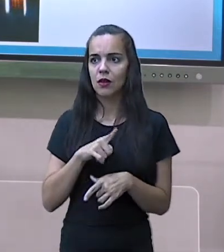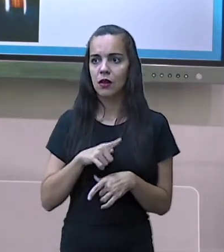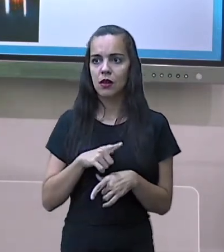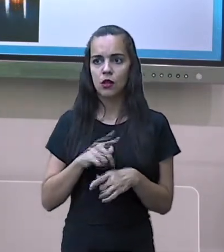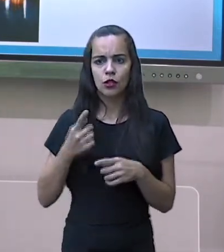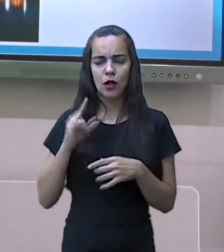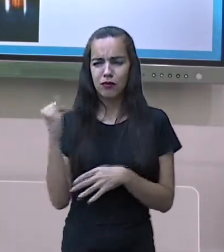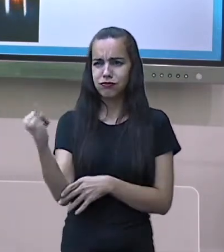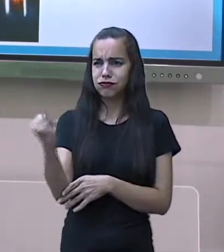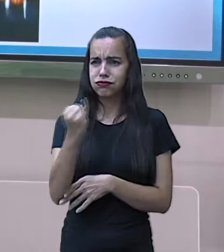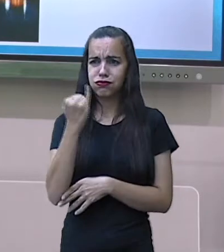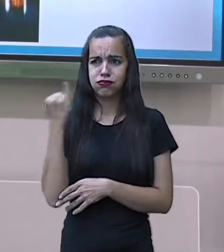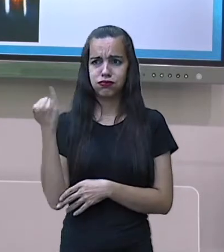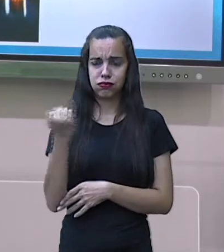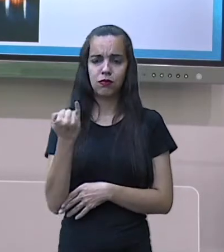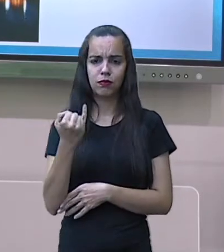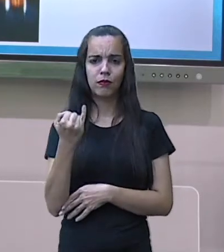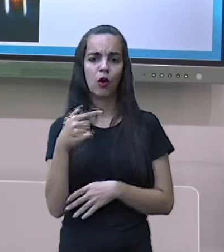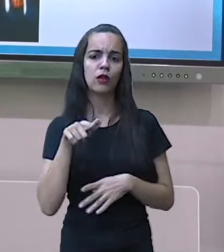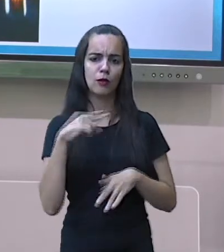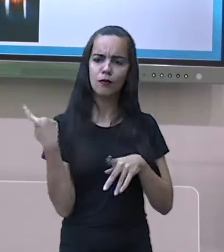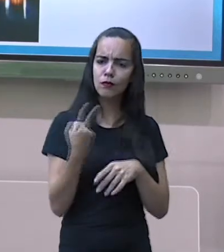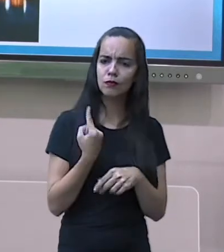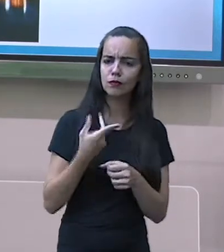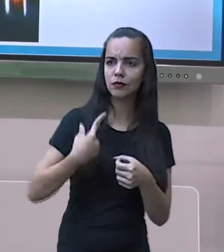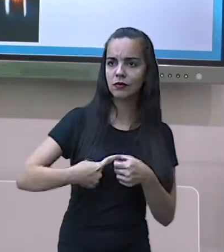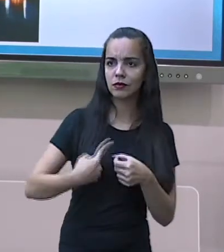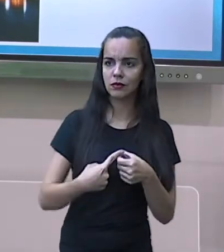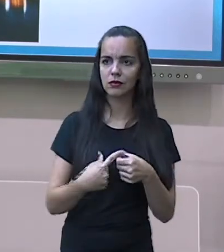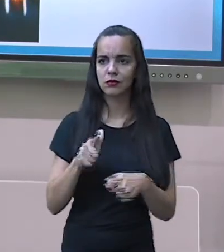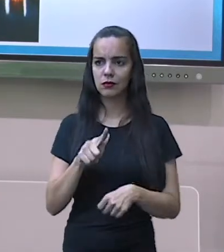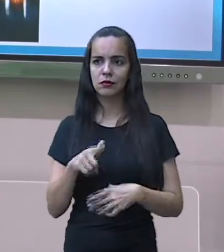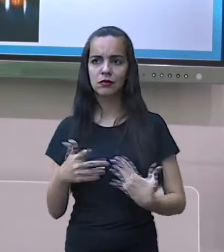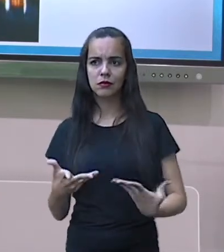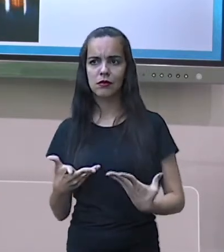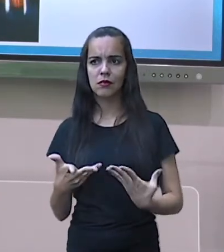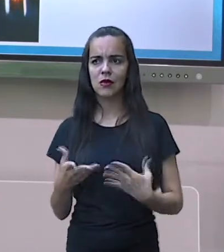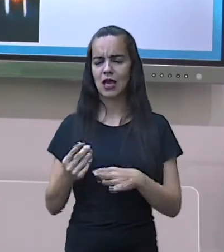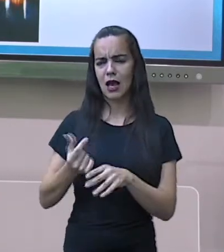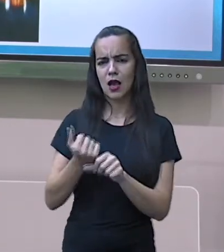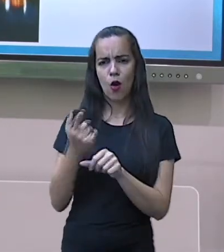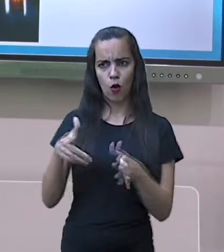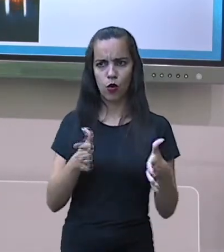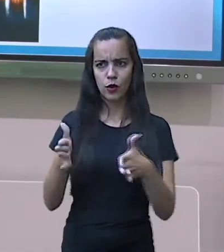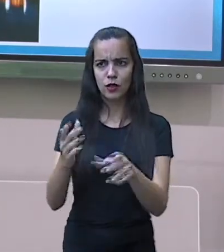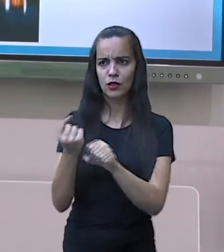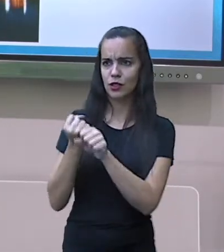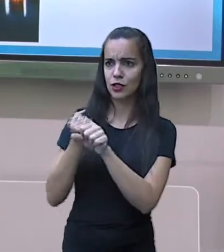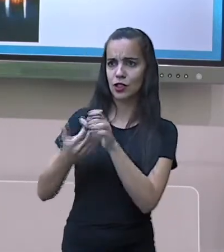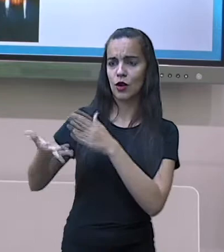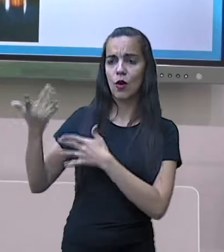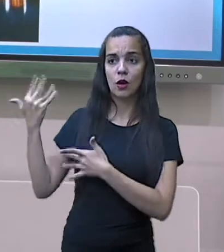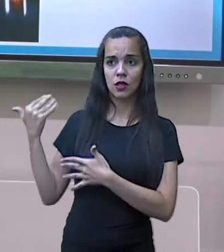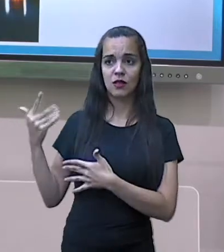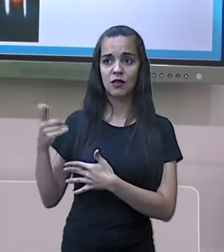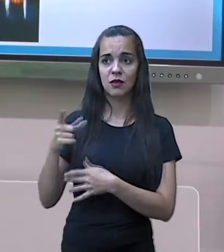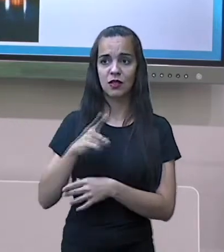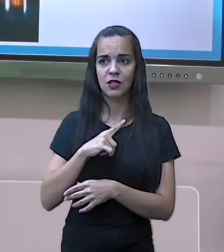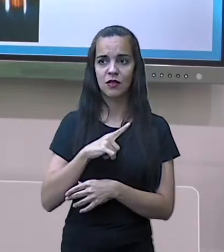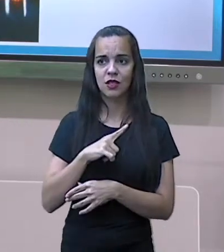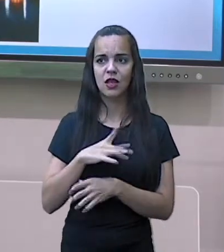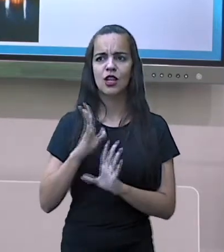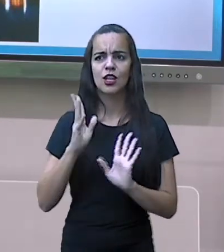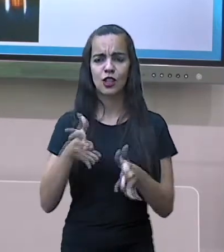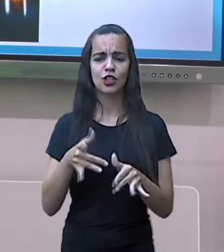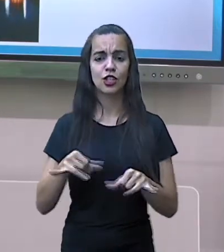vital importância para a cidade. Nós vimos, há alguns anos atrás, eu não vou nem dizer vimos, nós sofremos